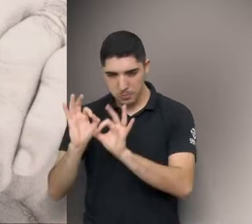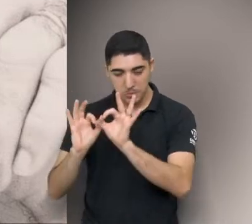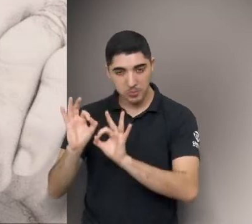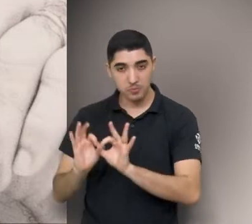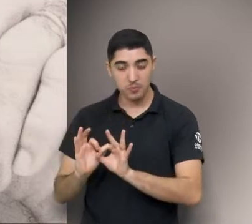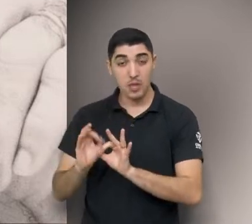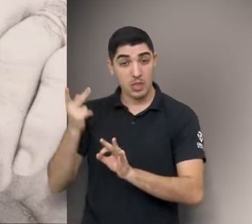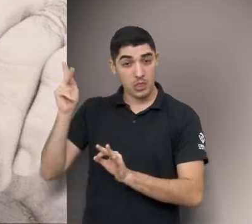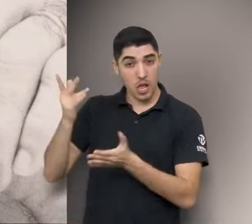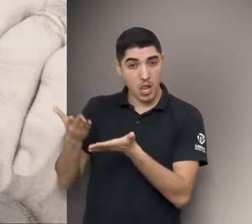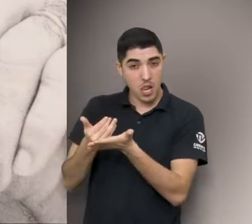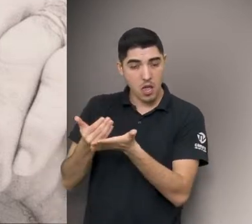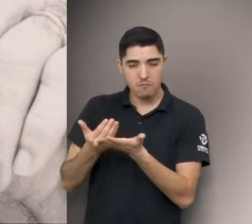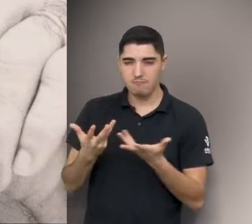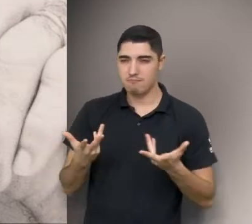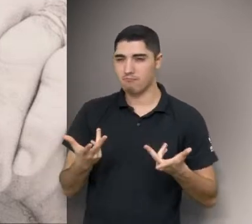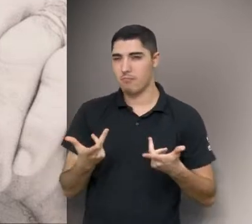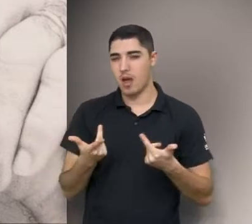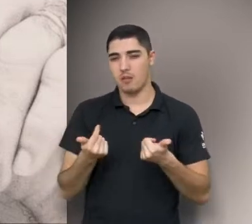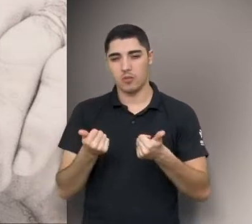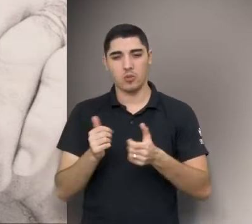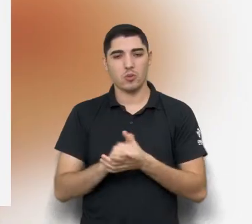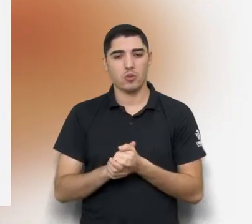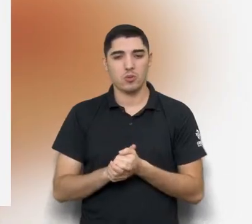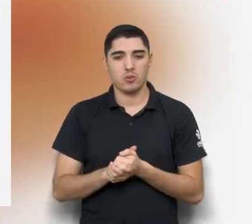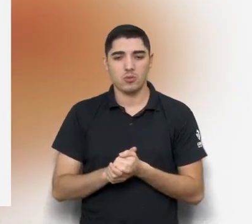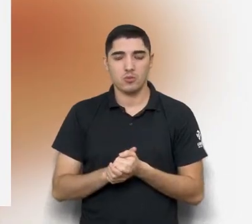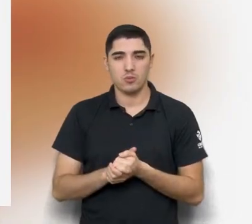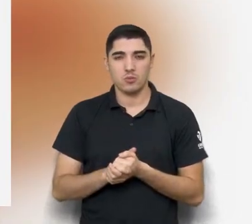Tem uma obra dele fantástica, né? A